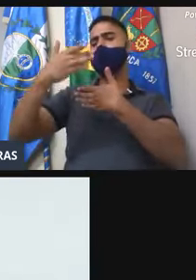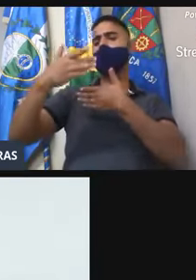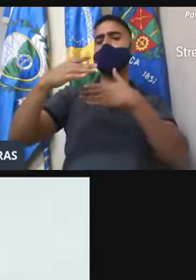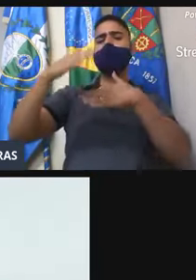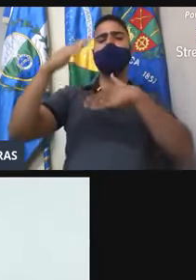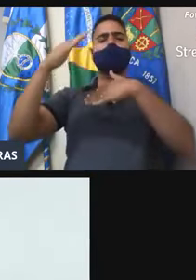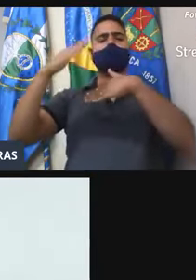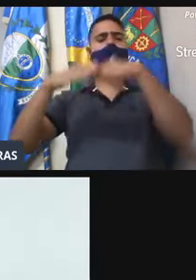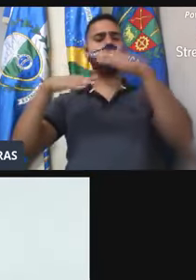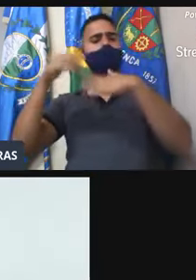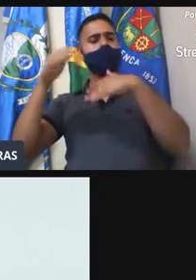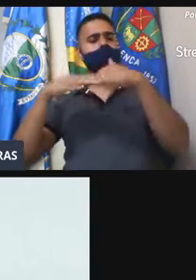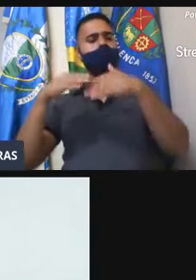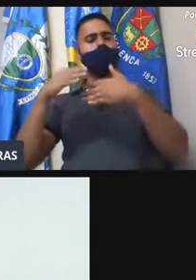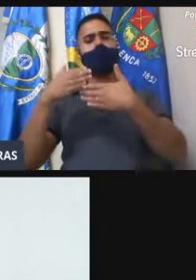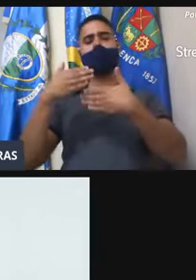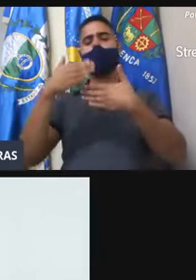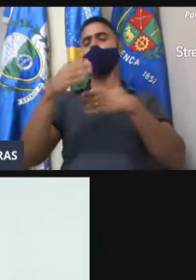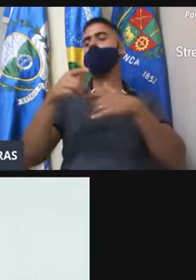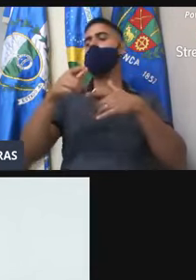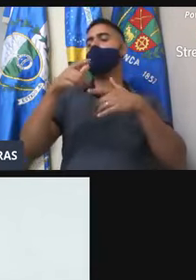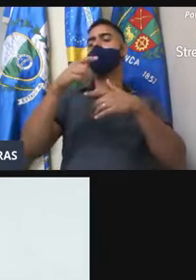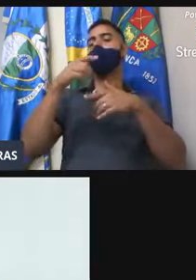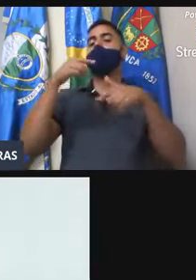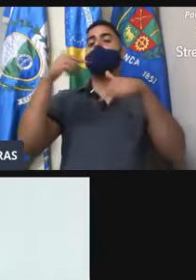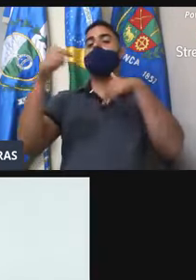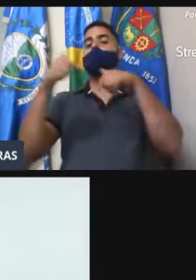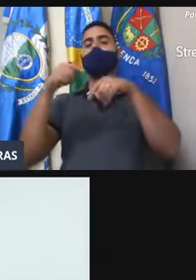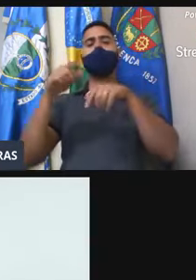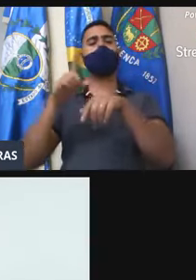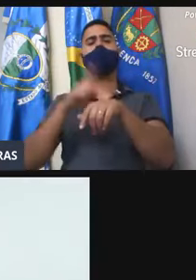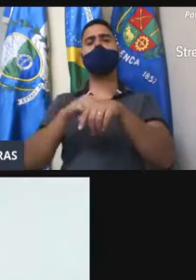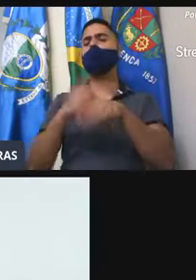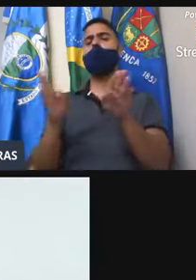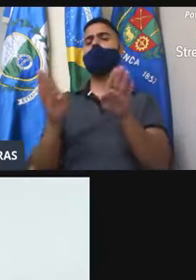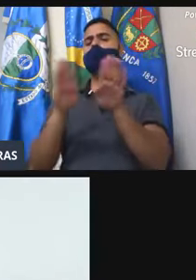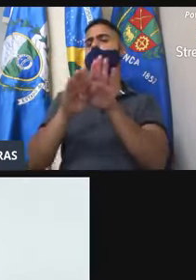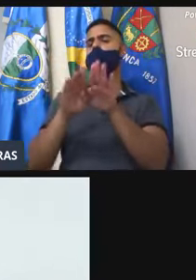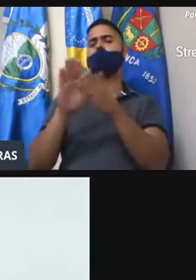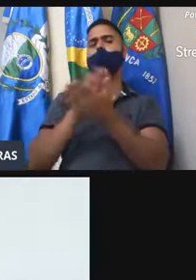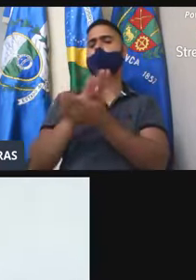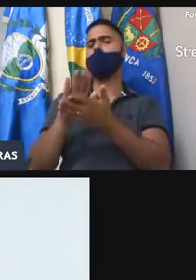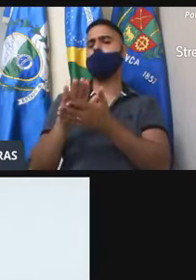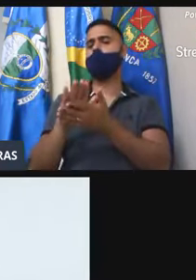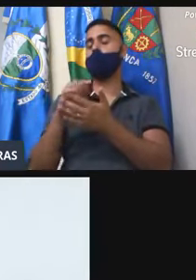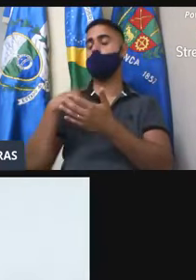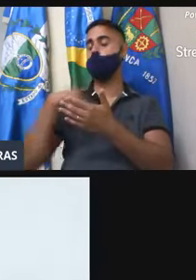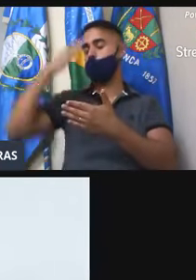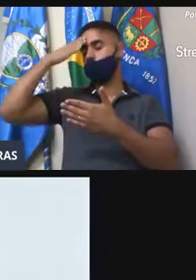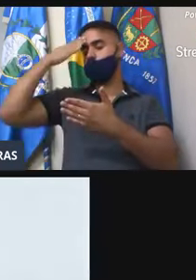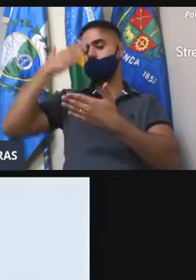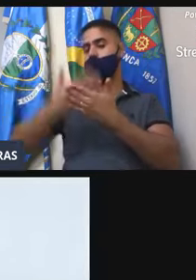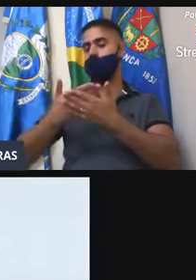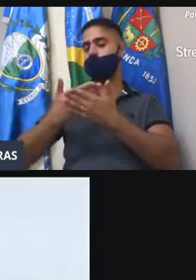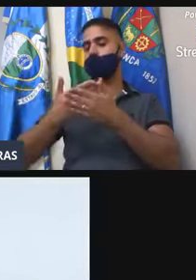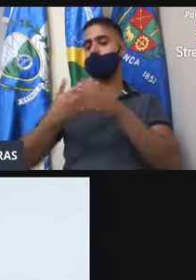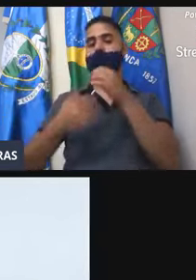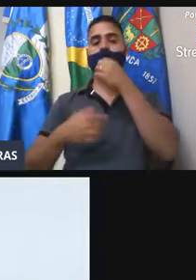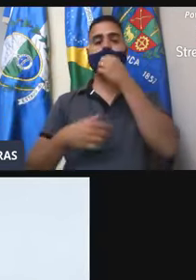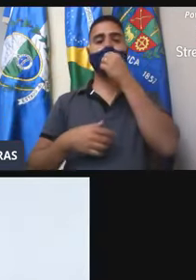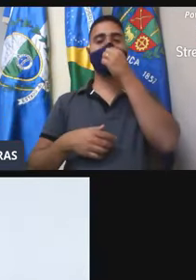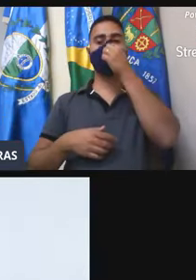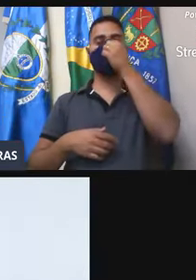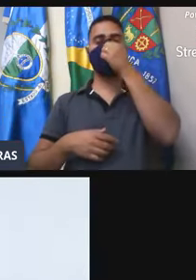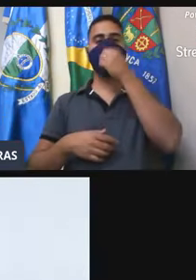mais a essas pessoas, a esses funcionários que estão nesses ramos que hora nenhuma fechou.